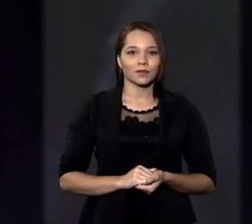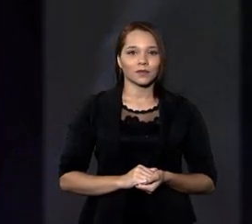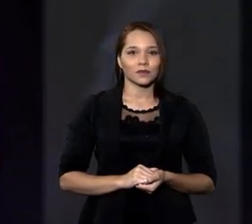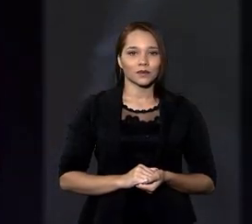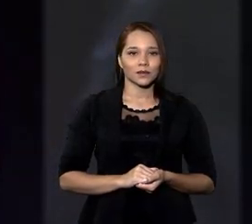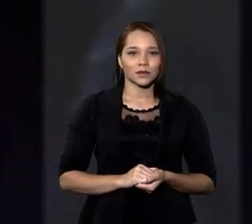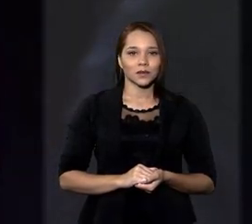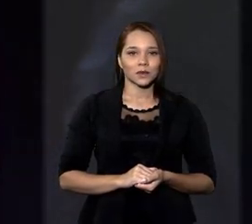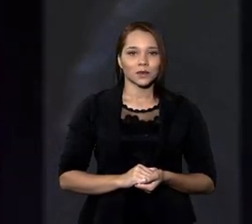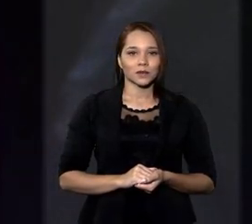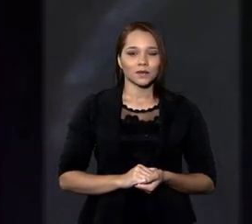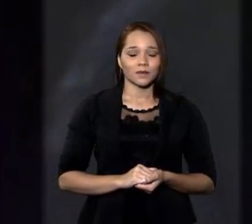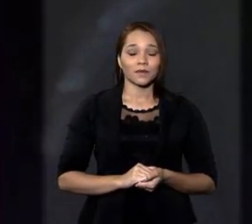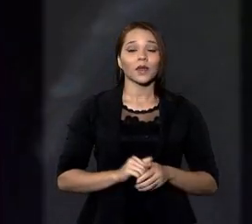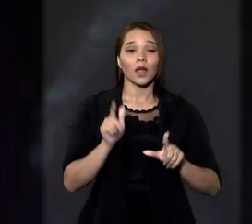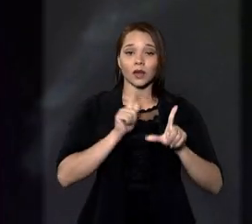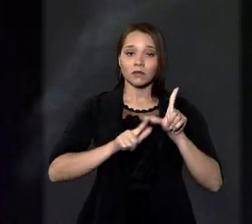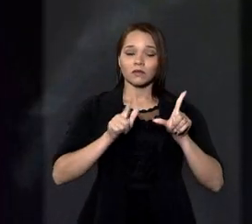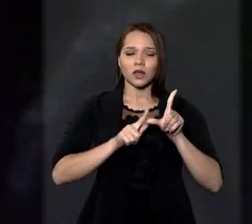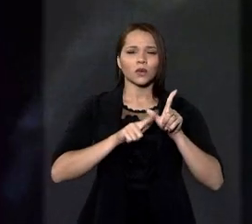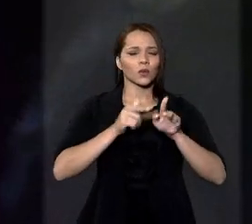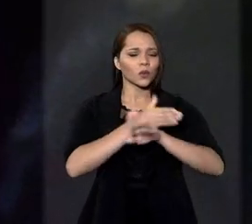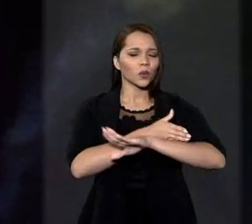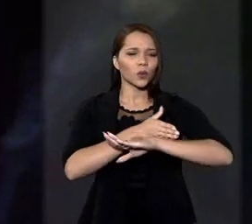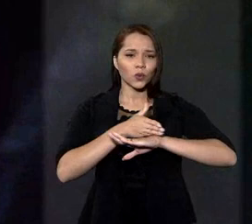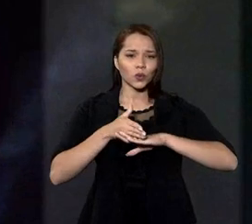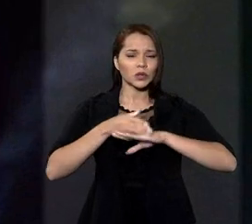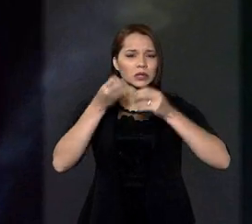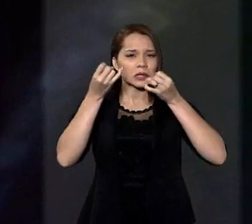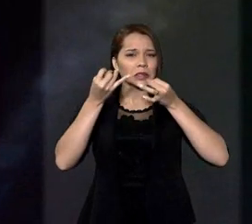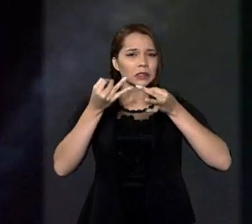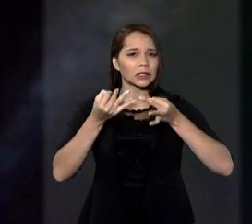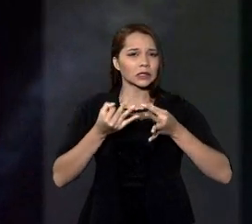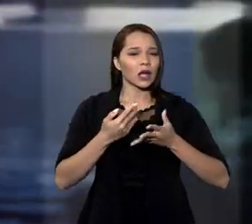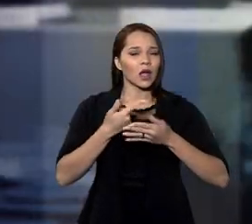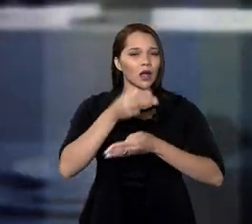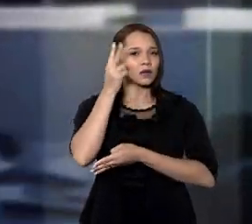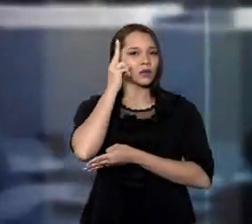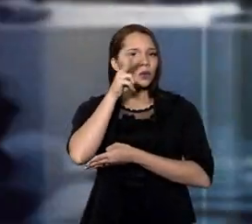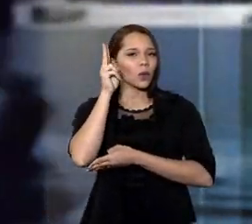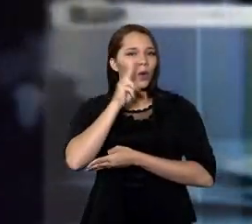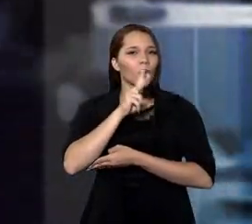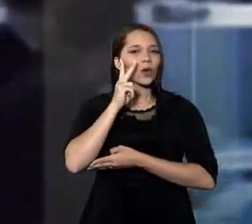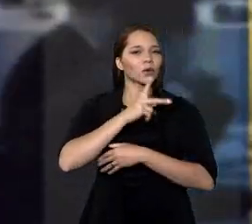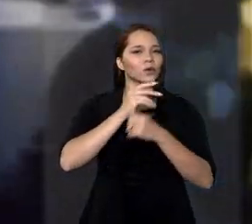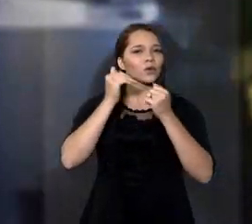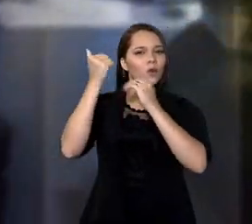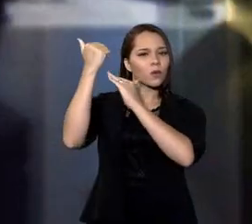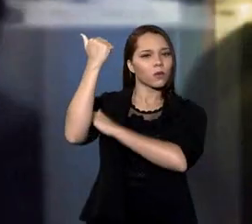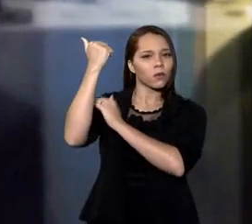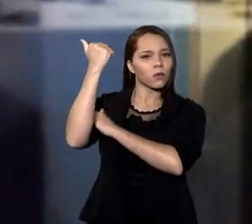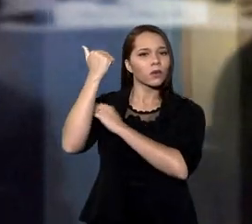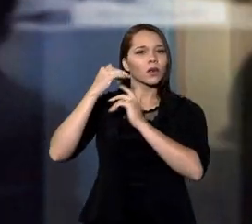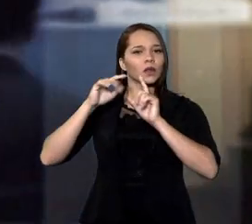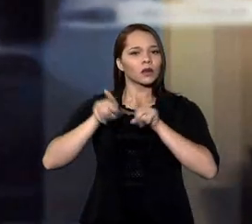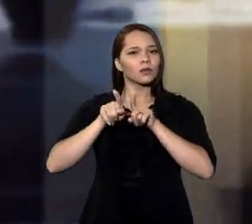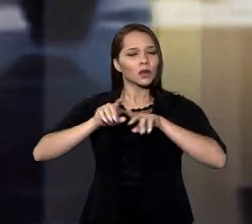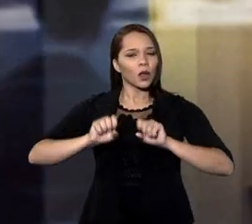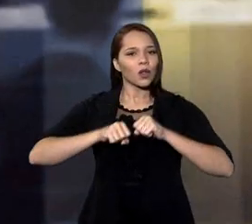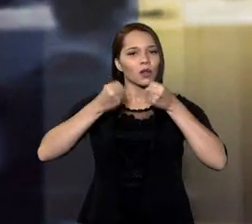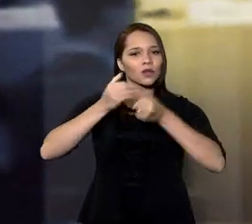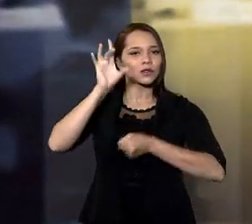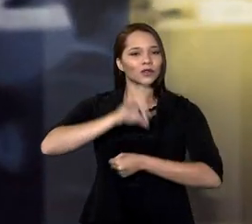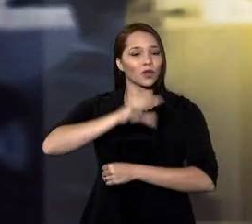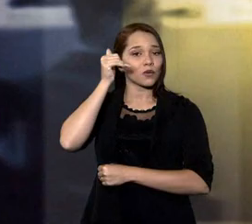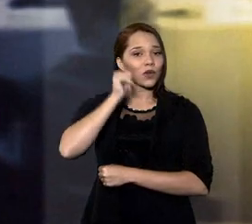a literatura costuma definir a história do feminismo história da luta pelo direito das mulheres